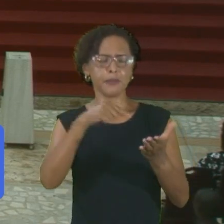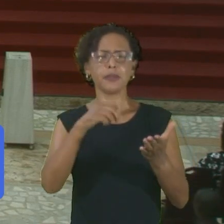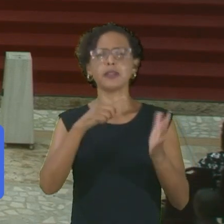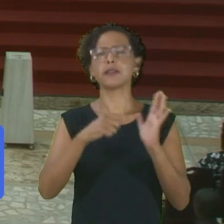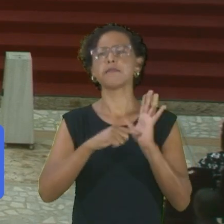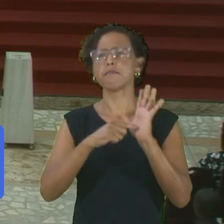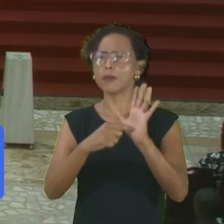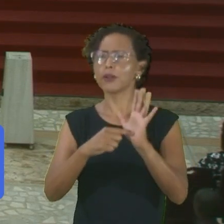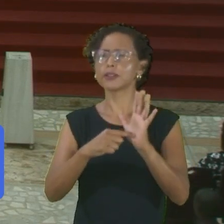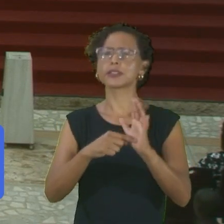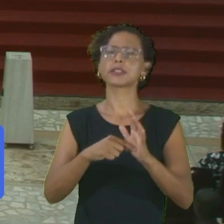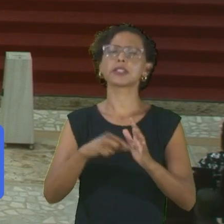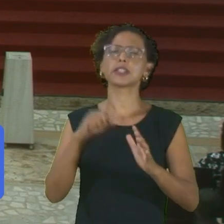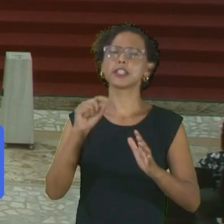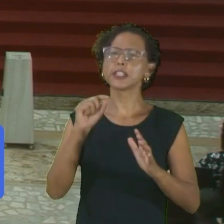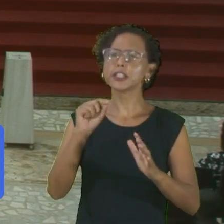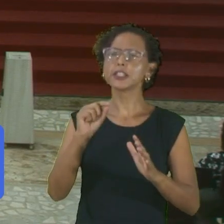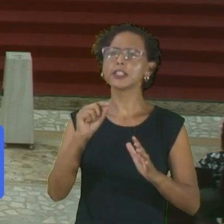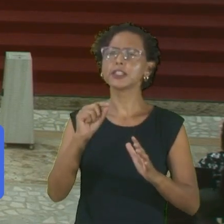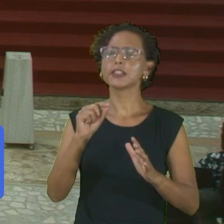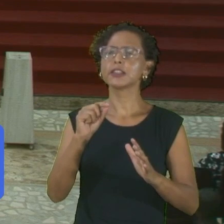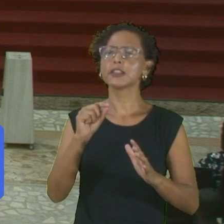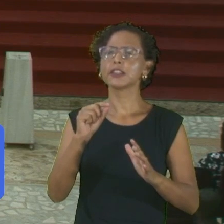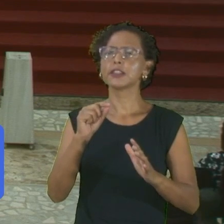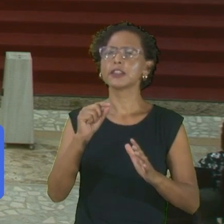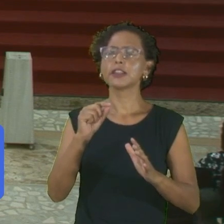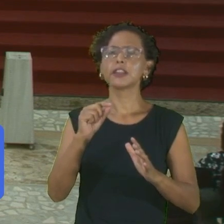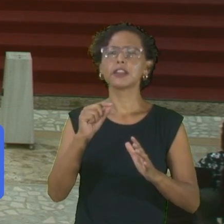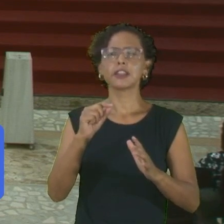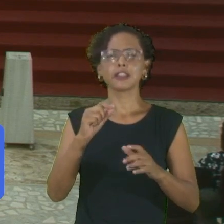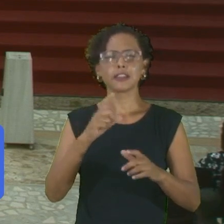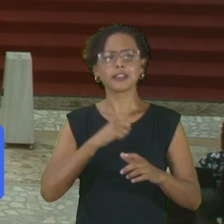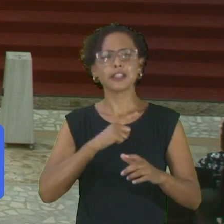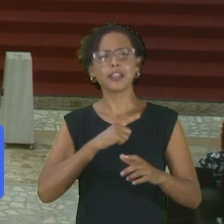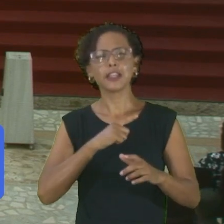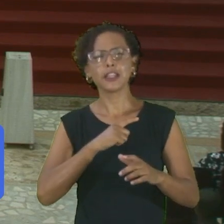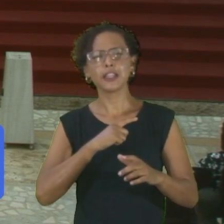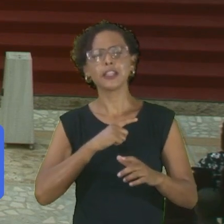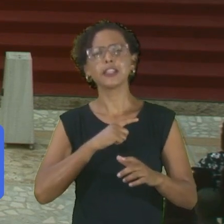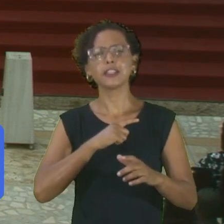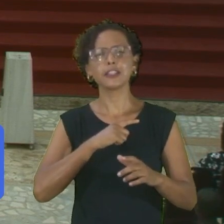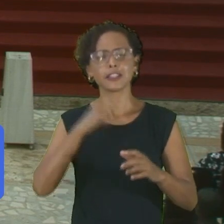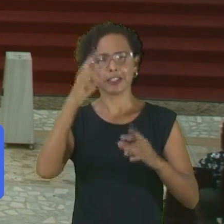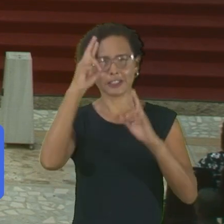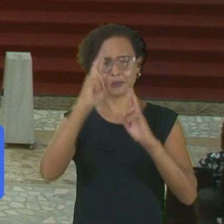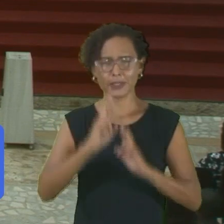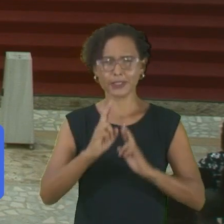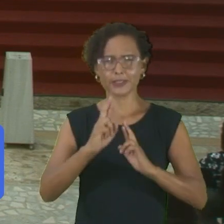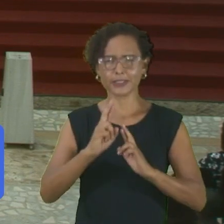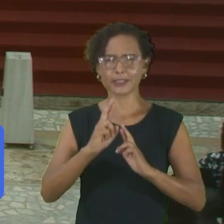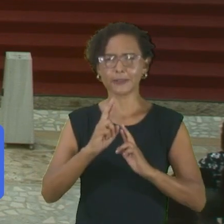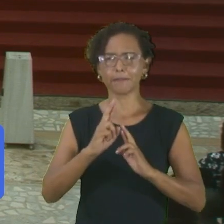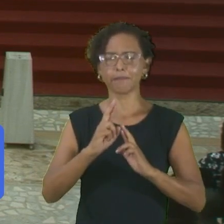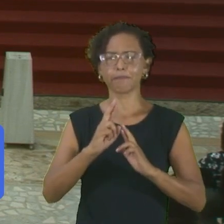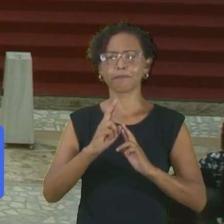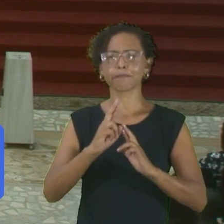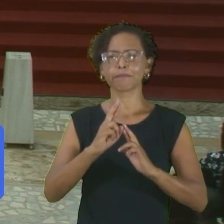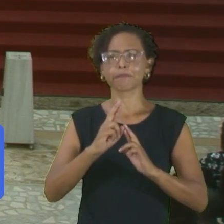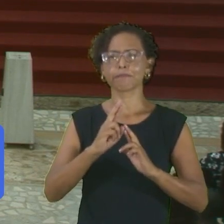mostra um quadro otimista. E esse quadro se